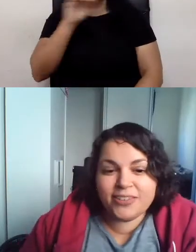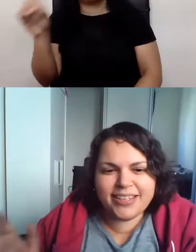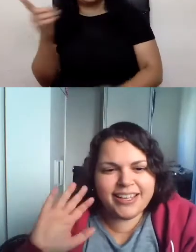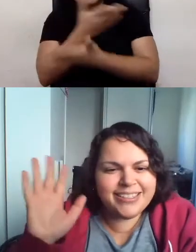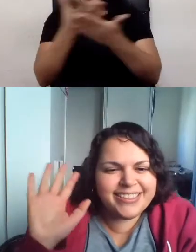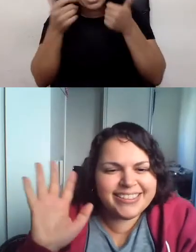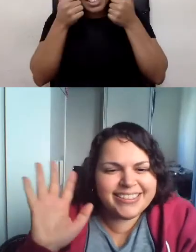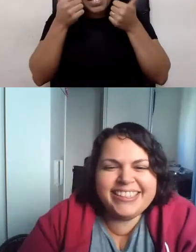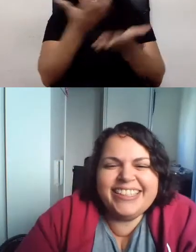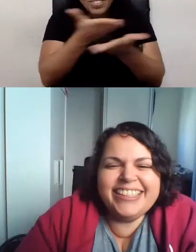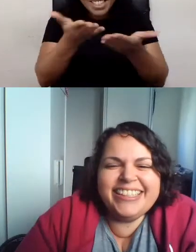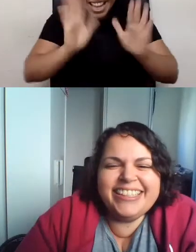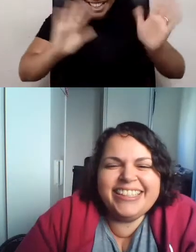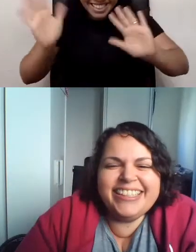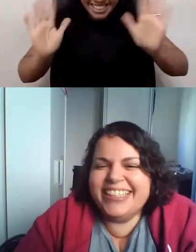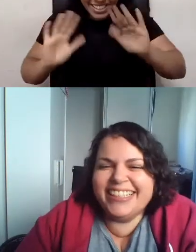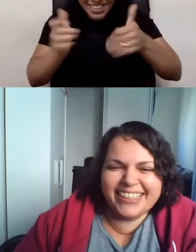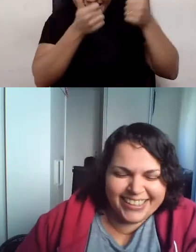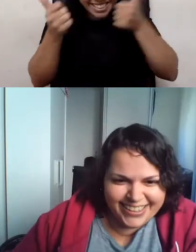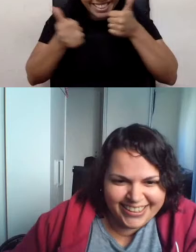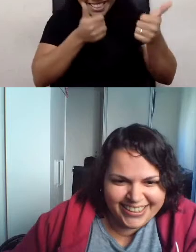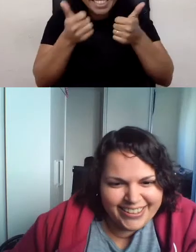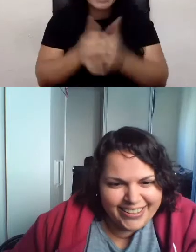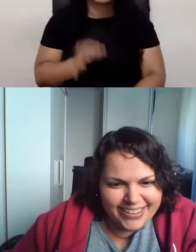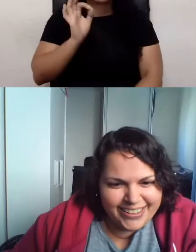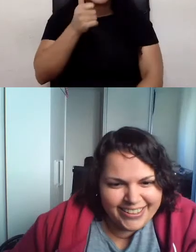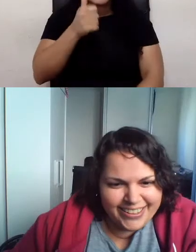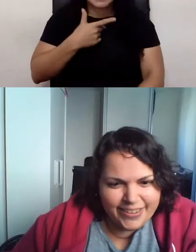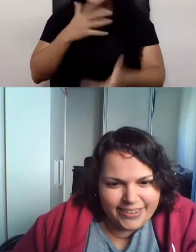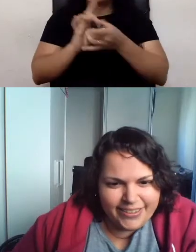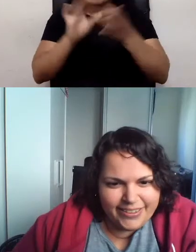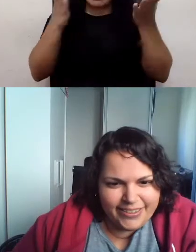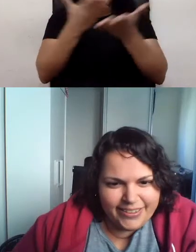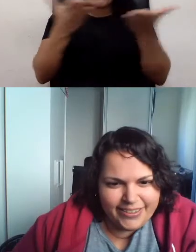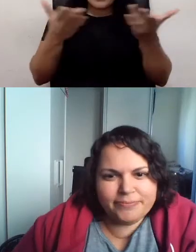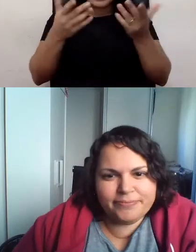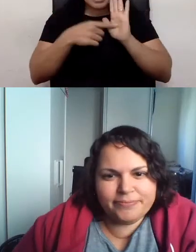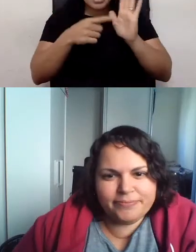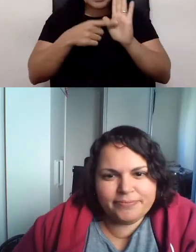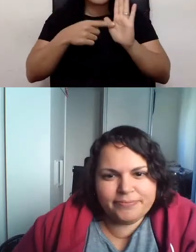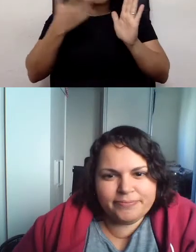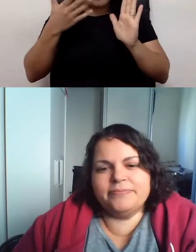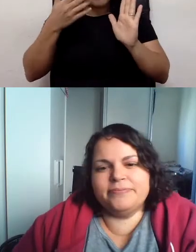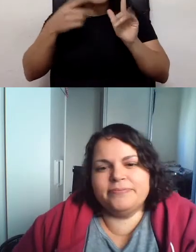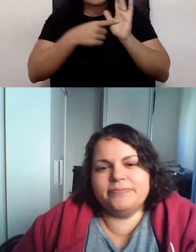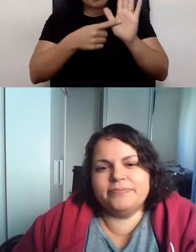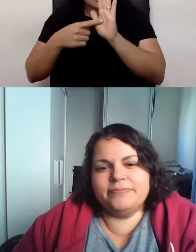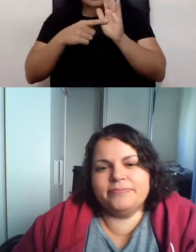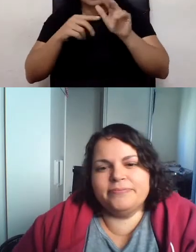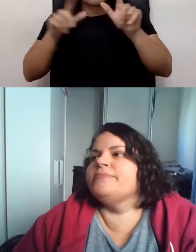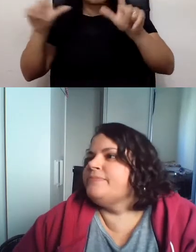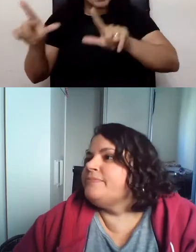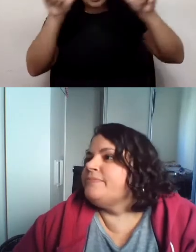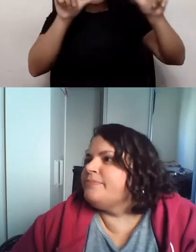bom com vocês? Aqui está tudo certo. Vou te deixar à vontade, pode se apresentar, pode compartilhar a sua tela e,